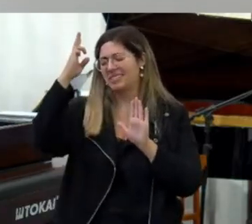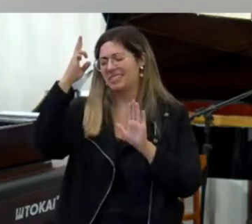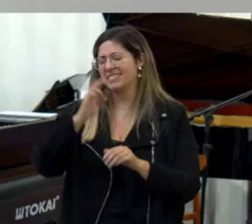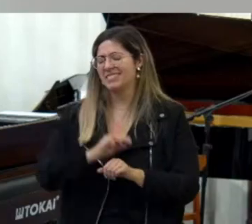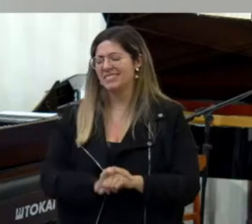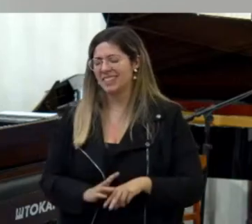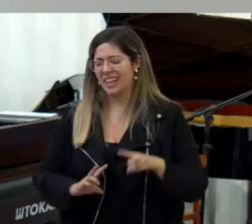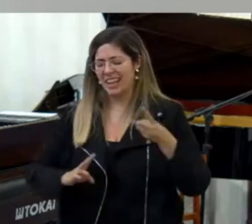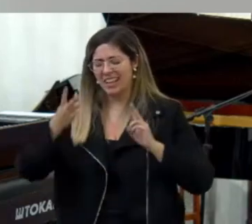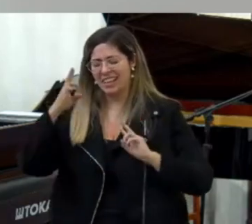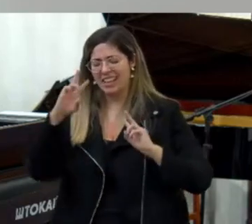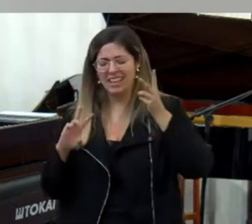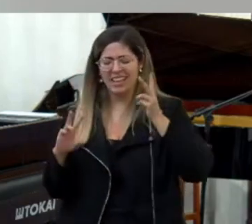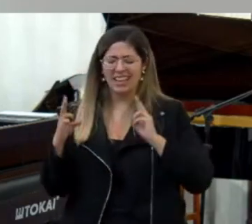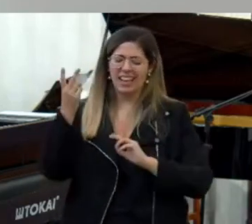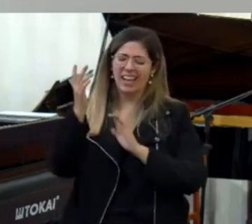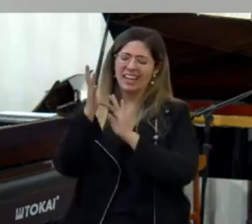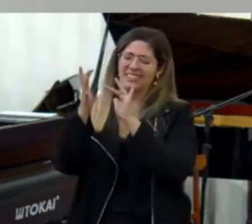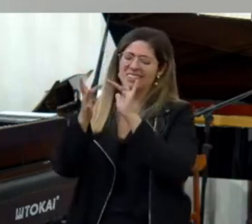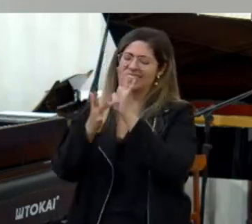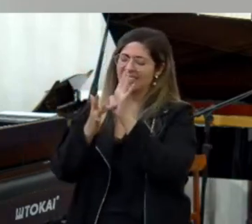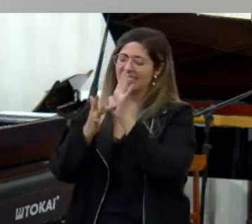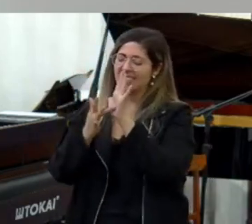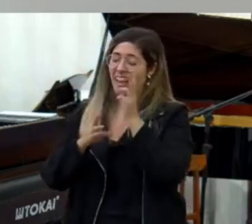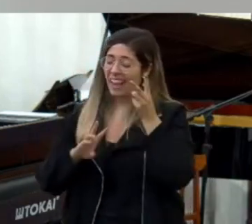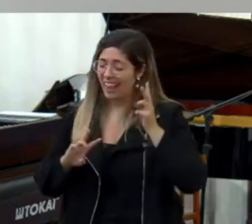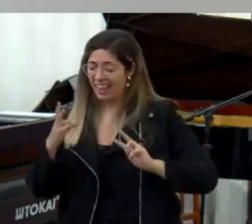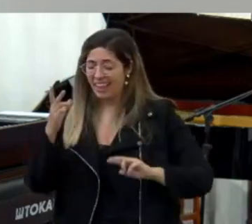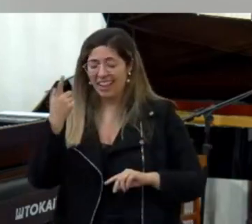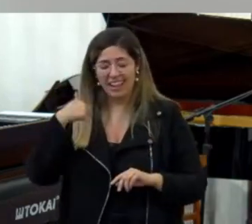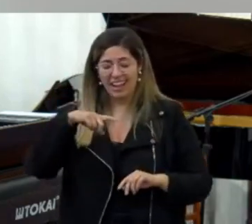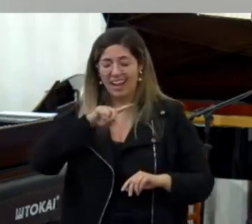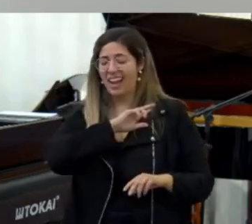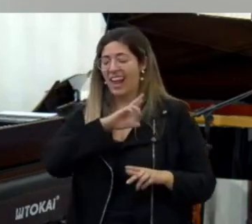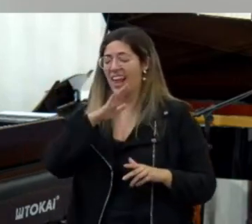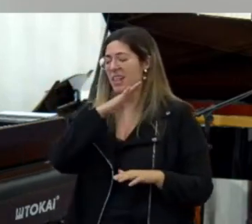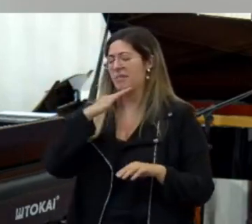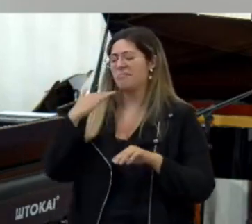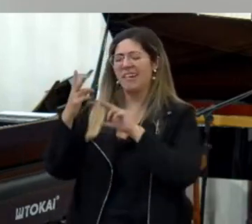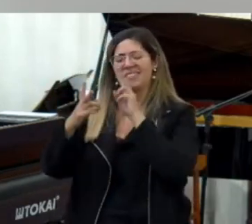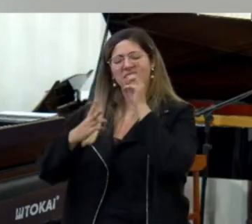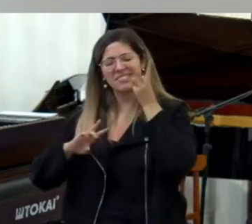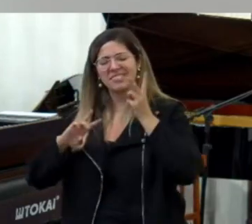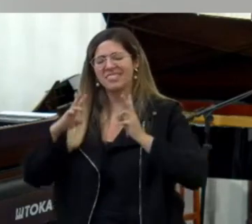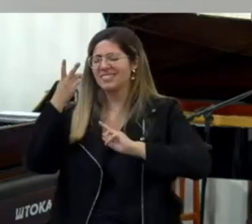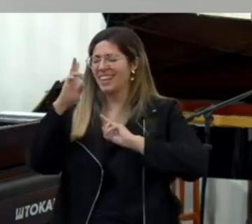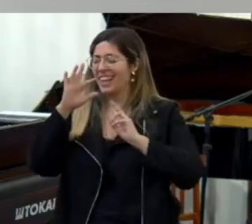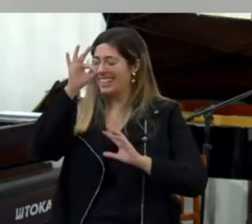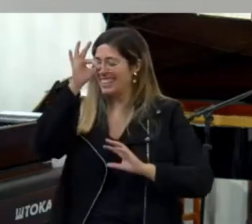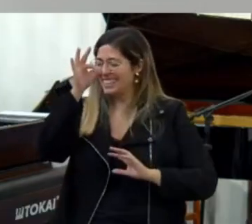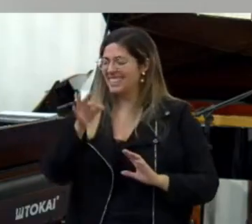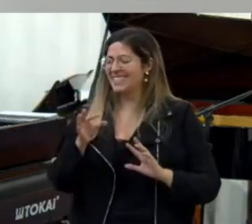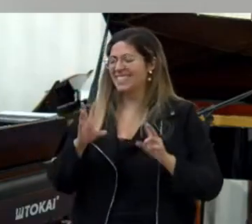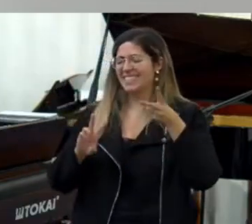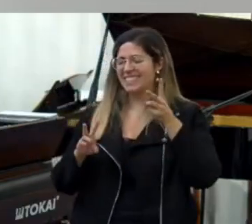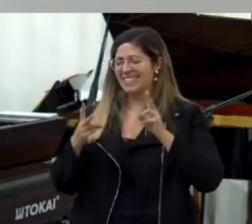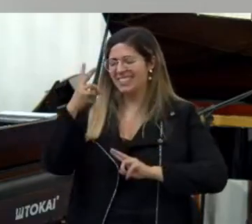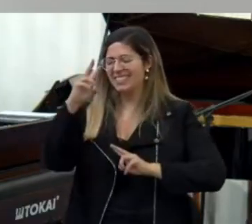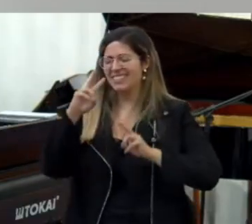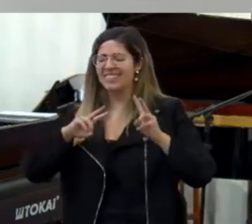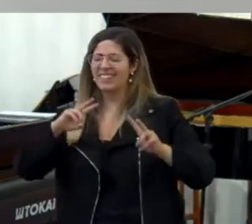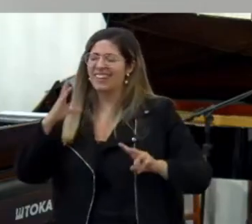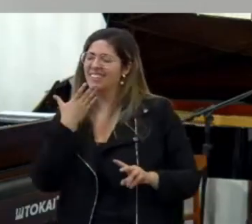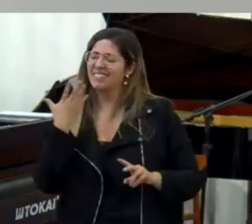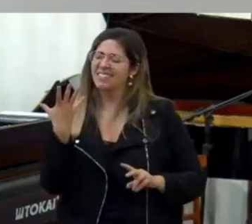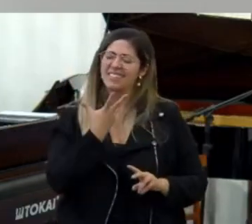nossa vitória. A vitória sobre a morte que a ressurreição trouxe. Bom é viver, Senhor, na certeza da vitória do